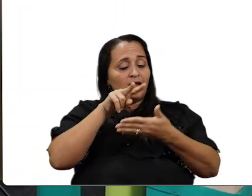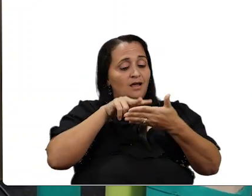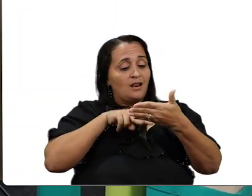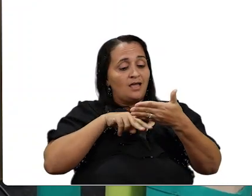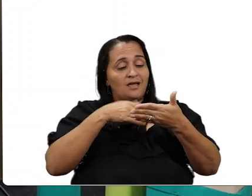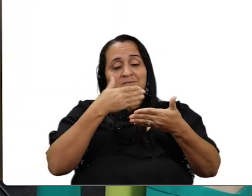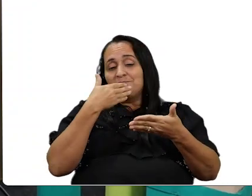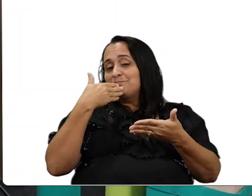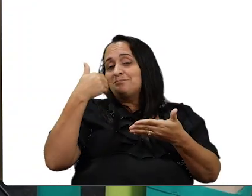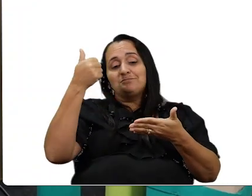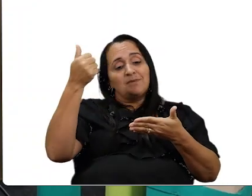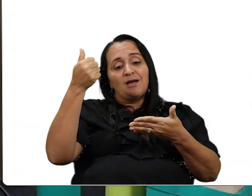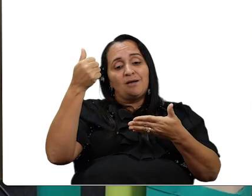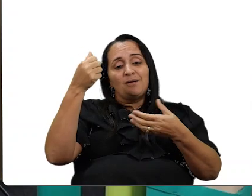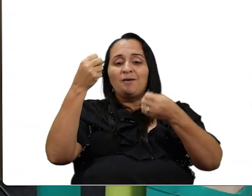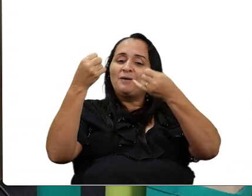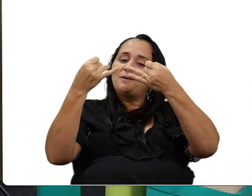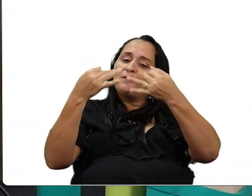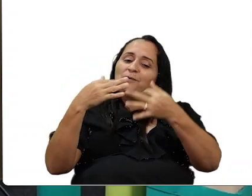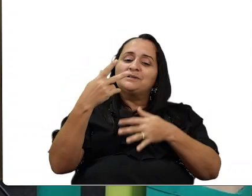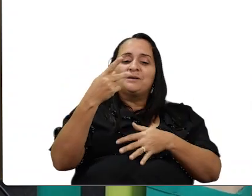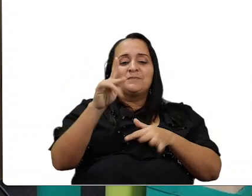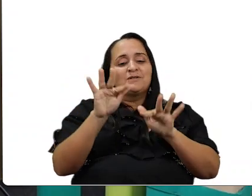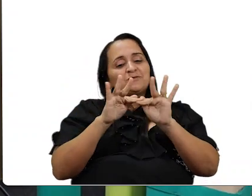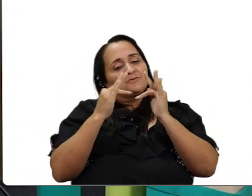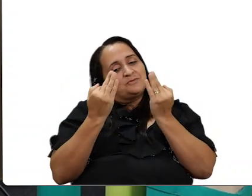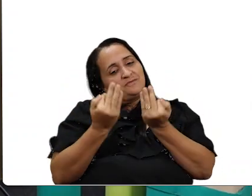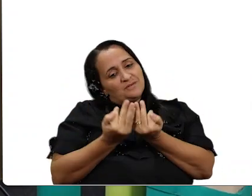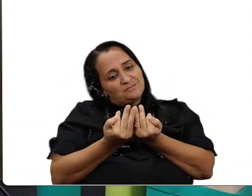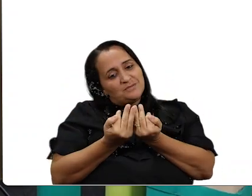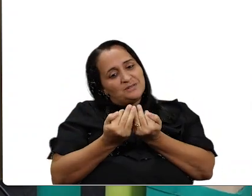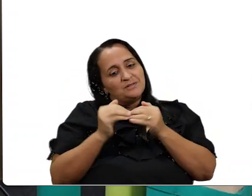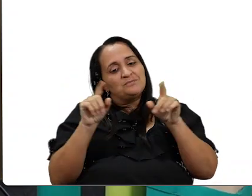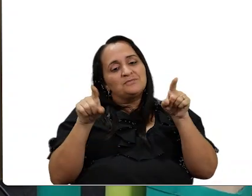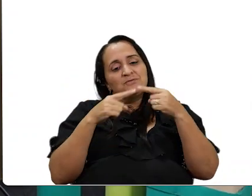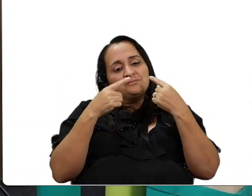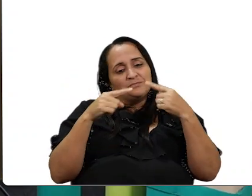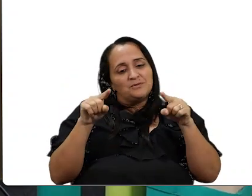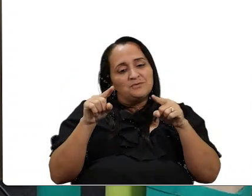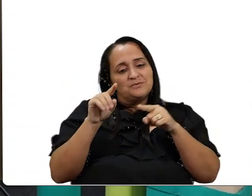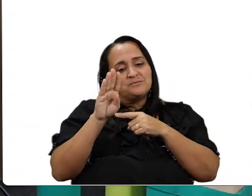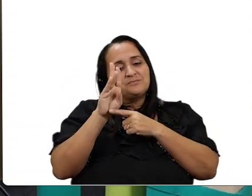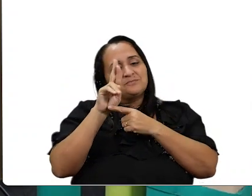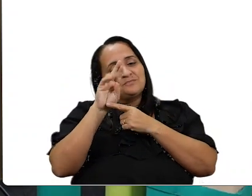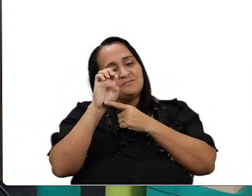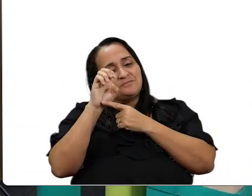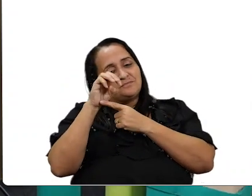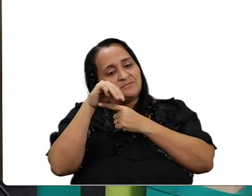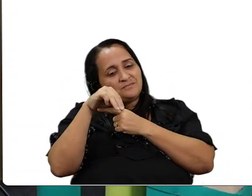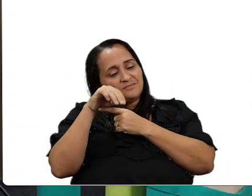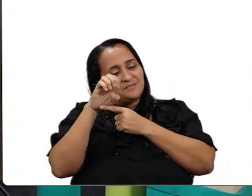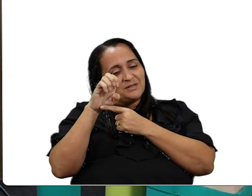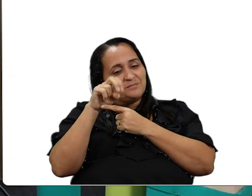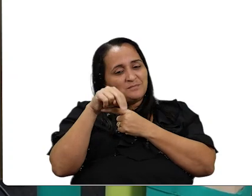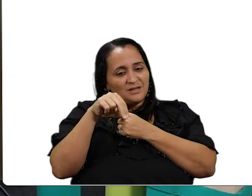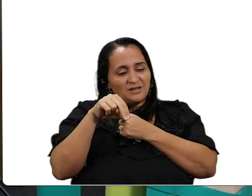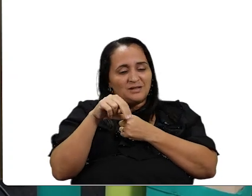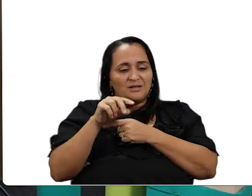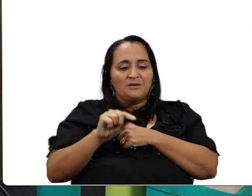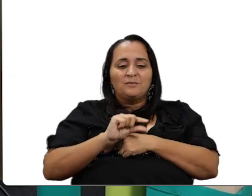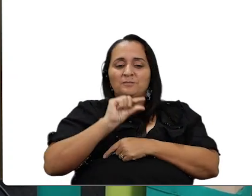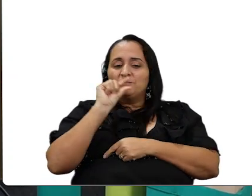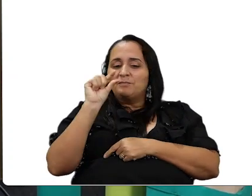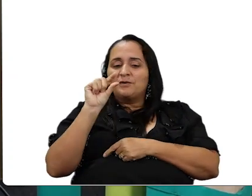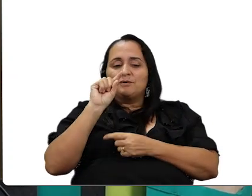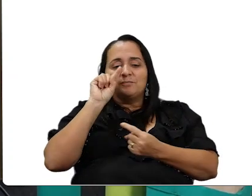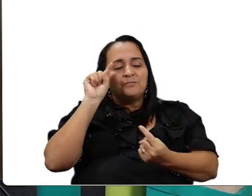melhor do que isso, contar para a sua família a história dos músicos de Bremen. Mas com esse pedacinho que eu contei, o